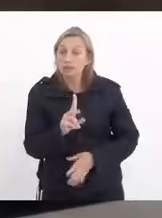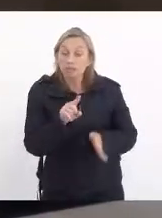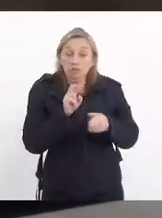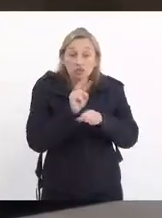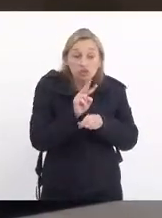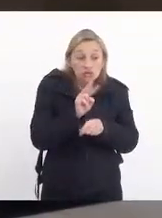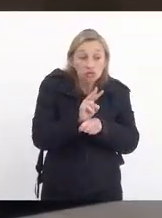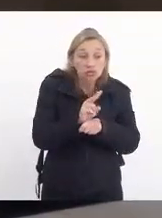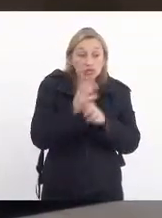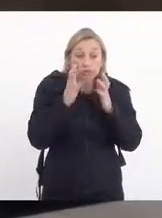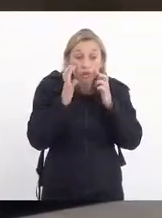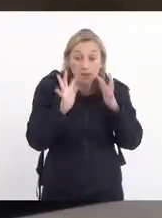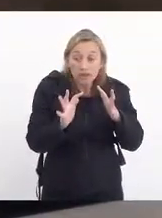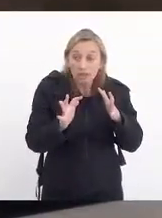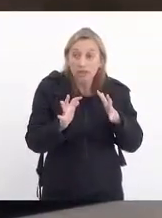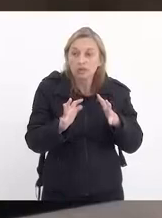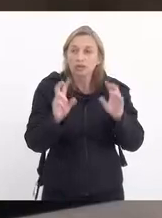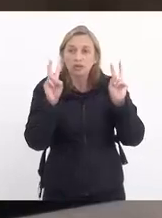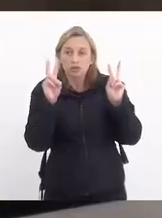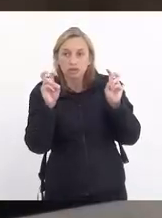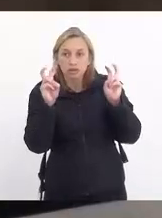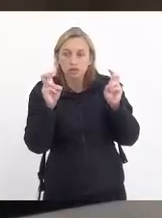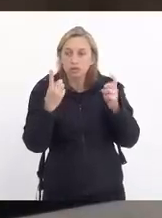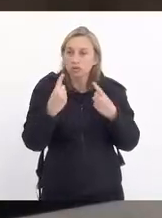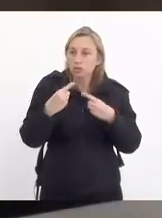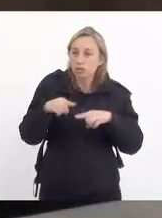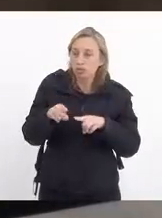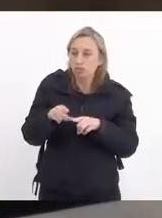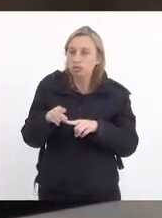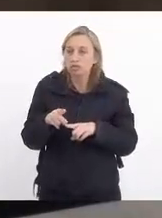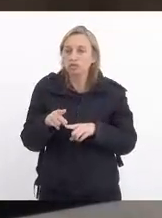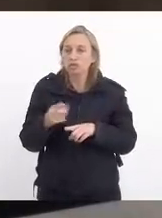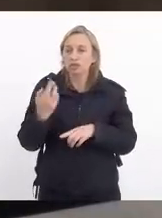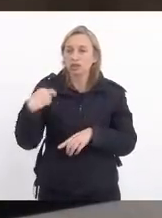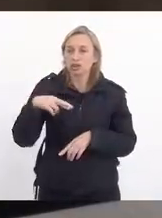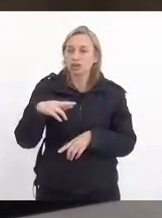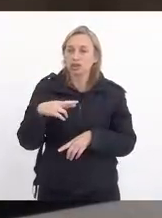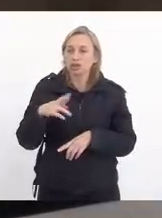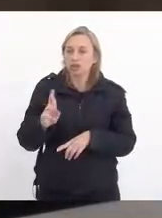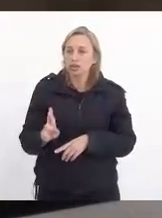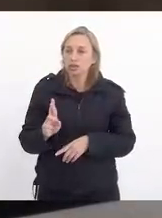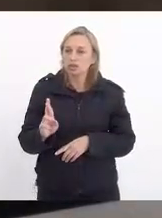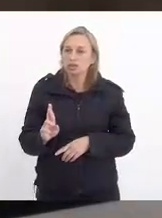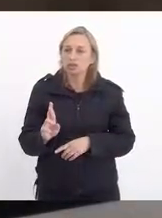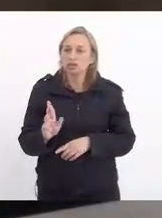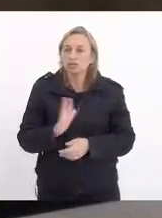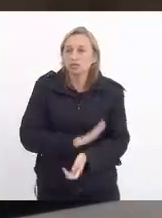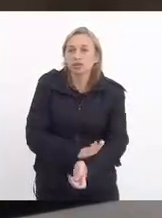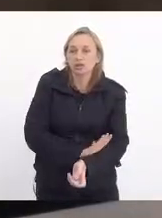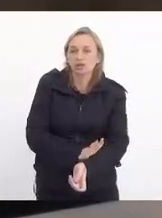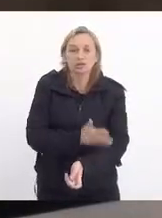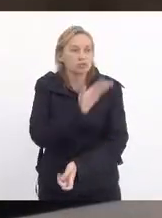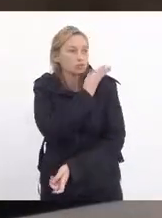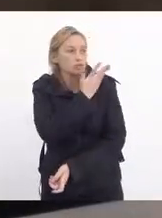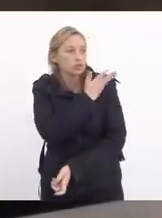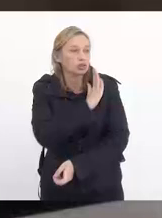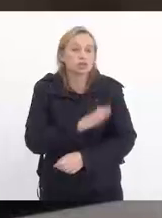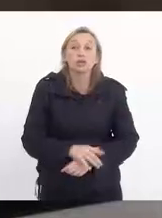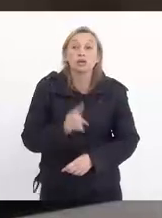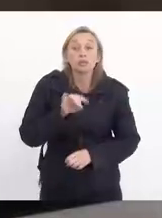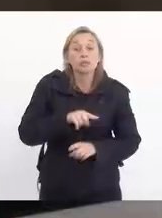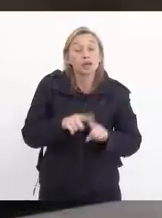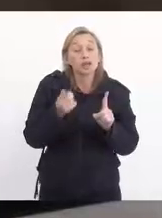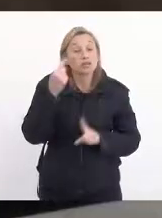vigilante e atento às questões do combate à intolerância religiosa ao racismo religioso Mas